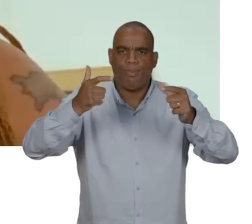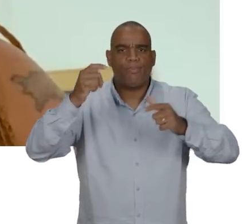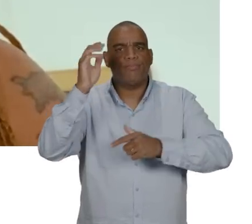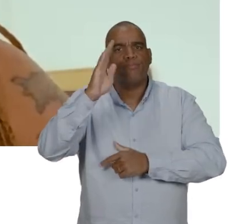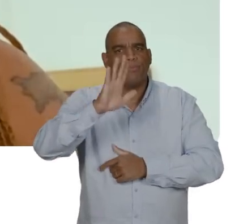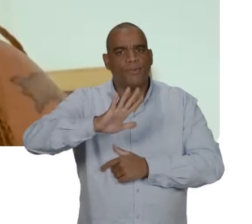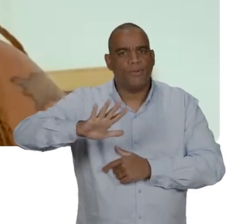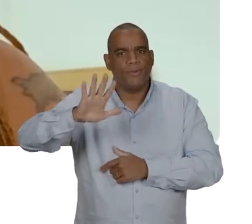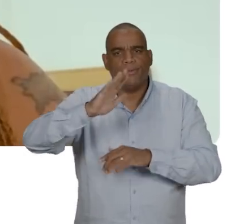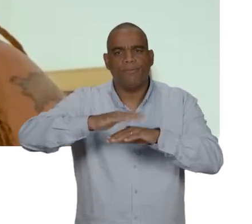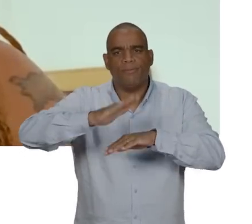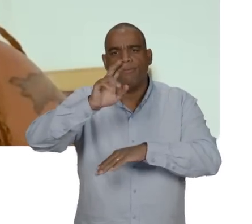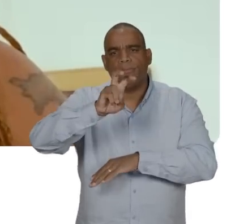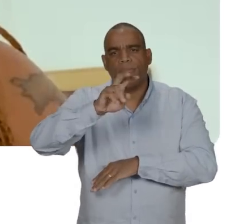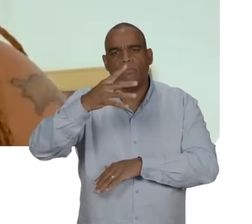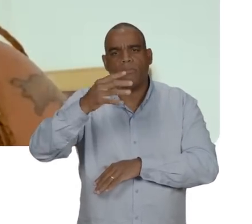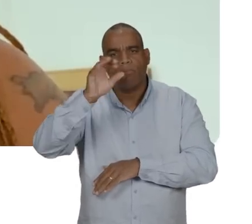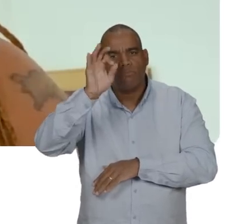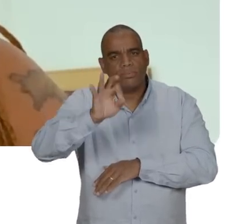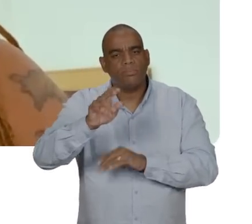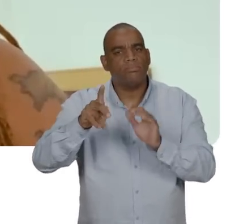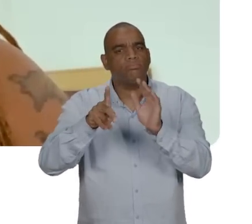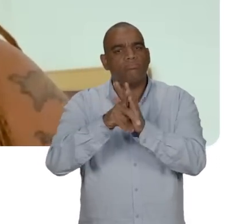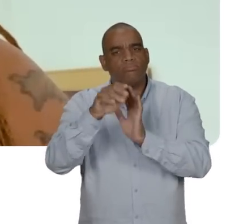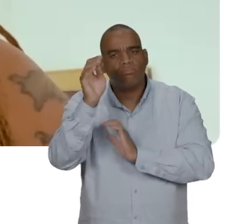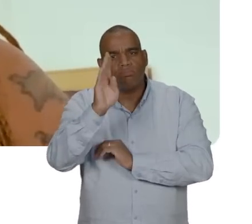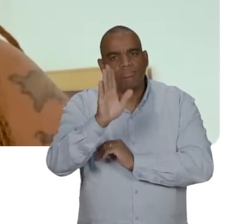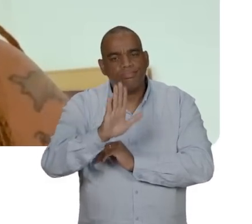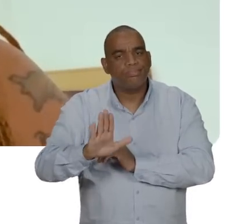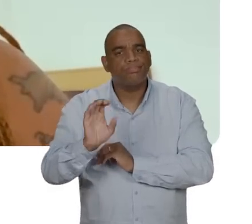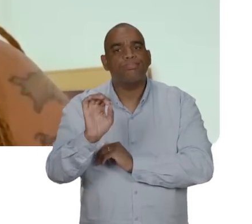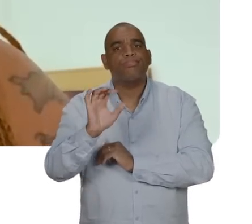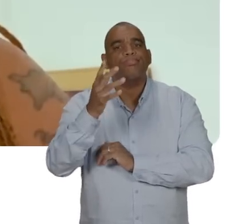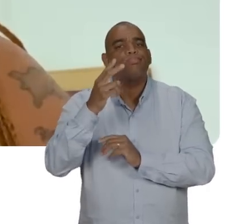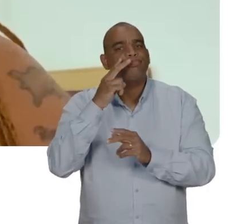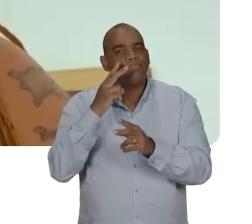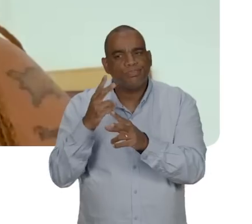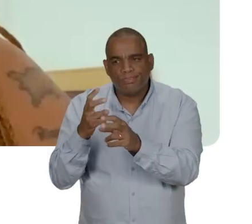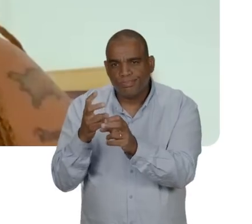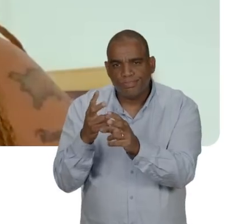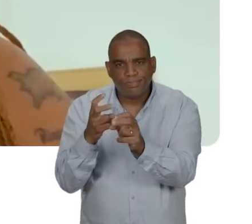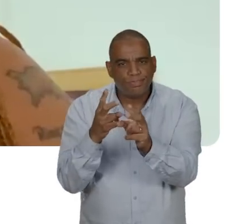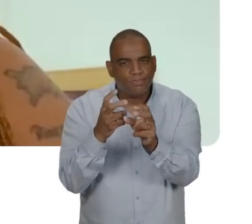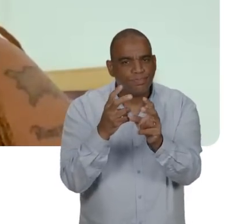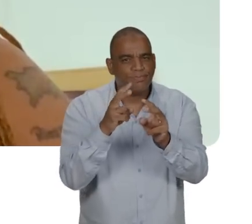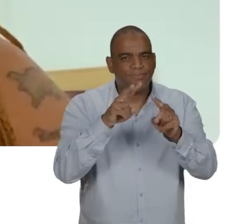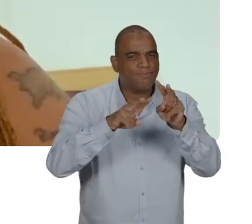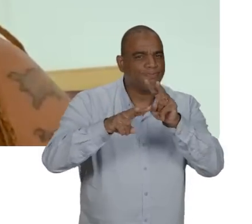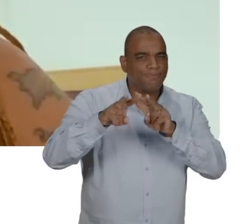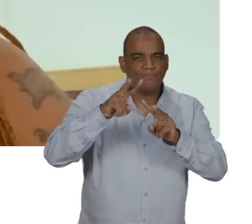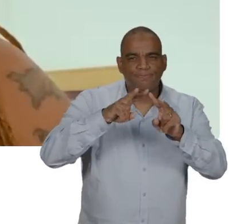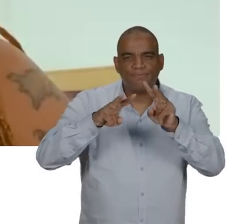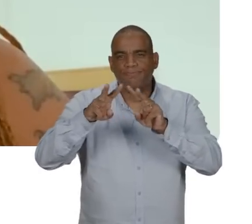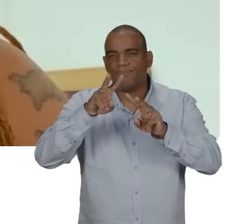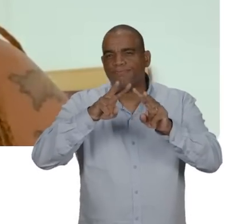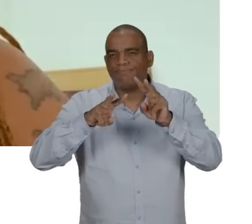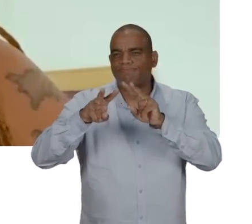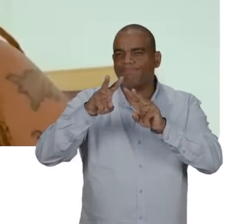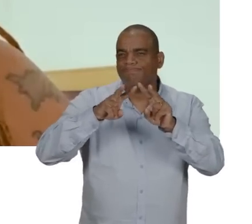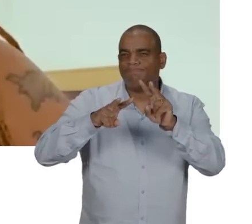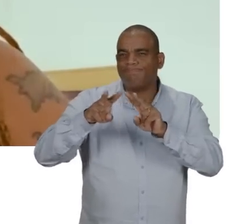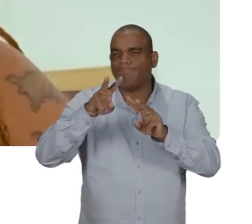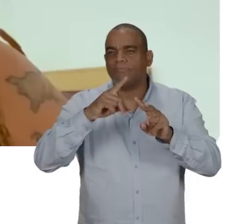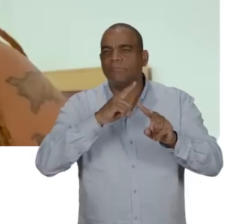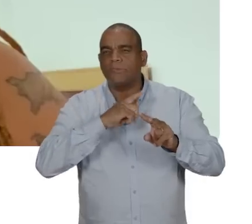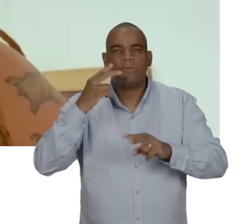maior parte da população brasileira, mais de 54% da população brasileira, ainda assim o que a gente percebe quando a gente faz um olhar para